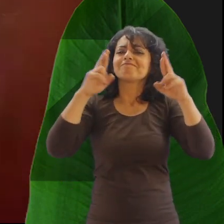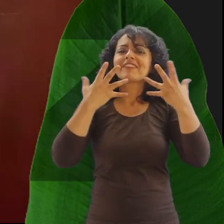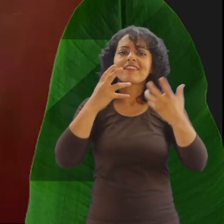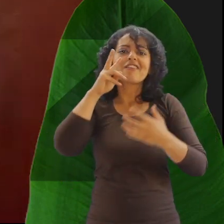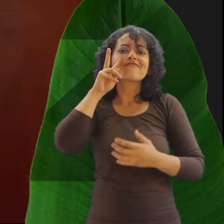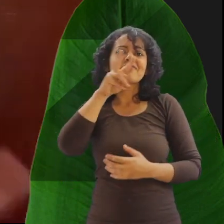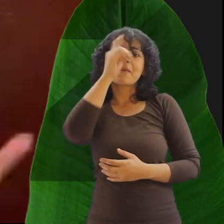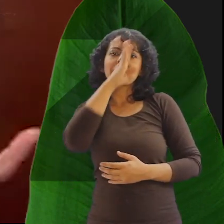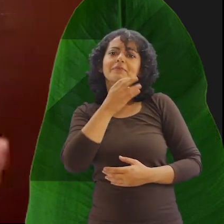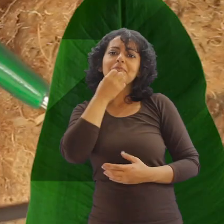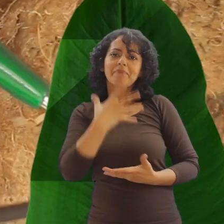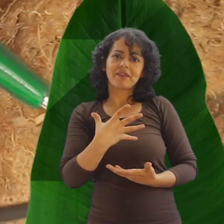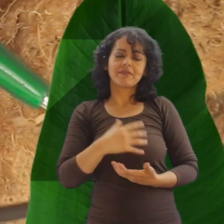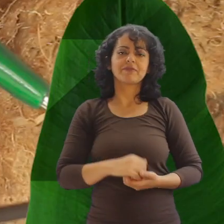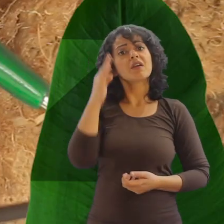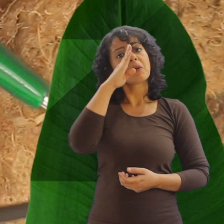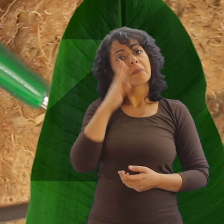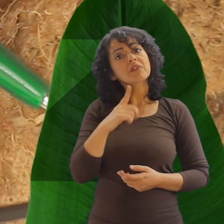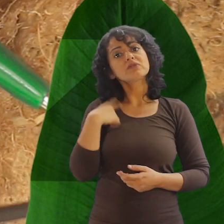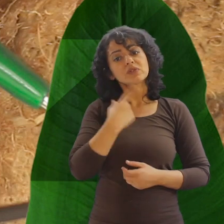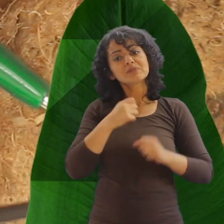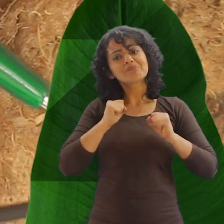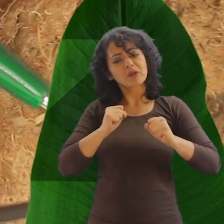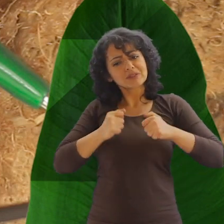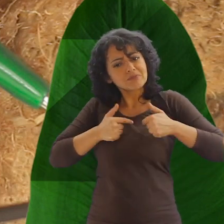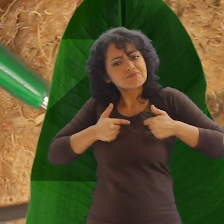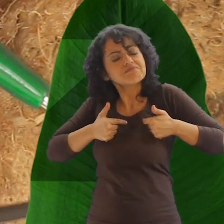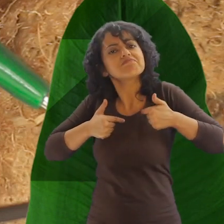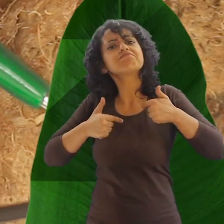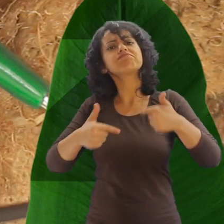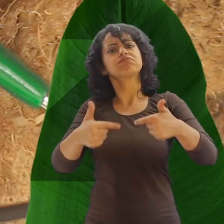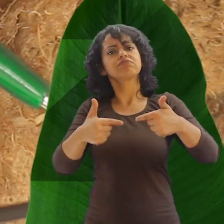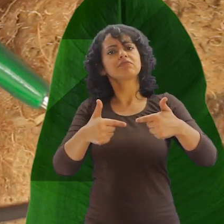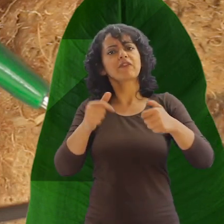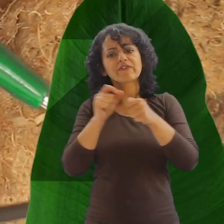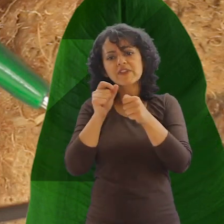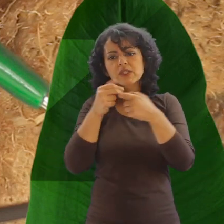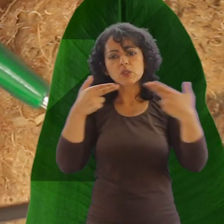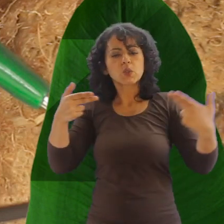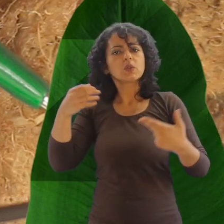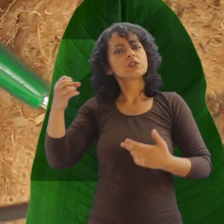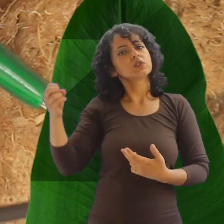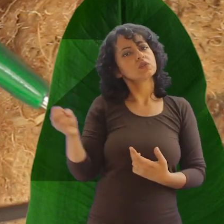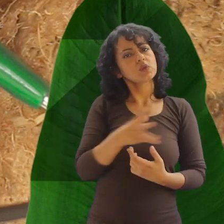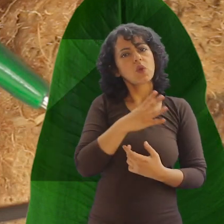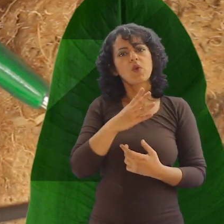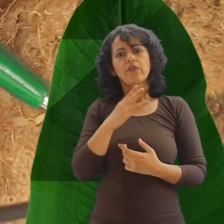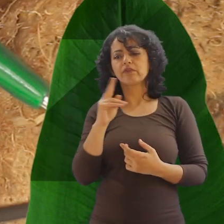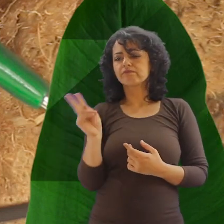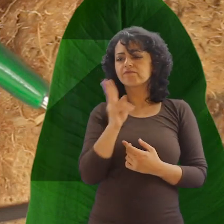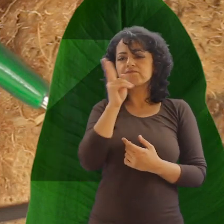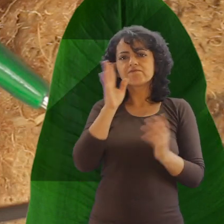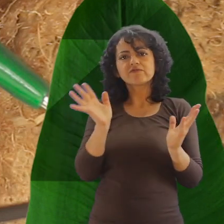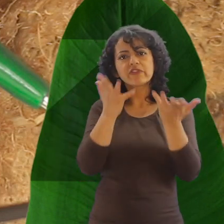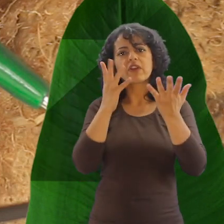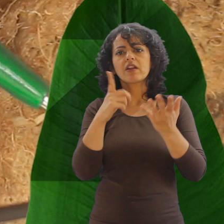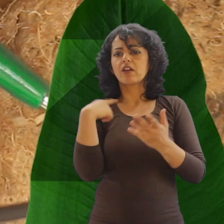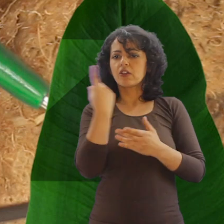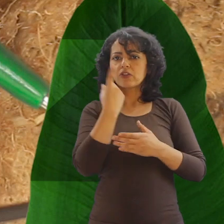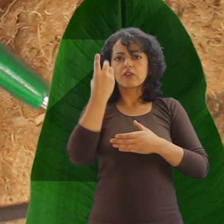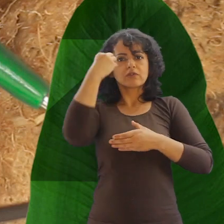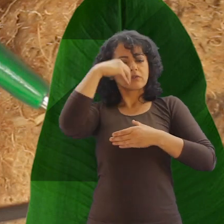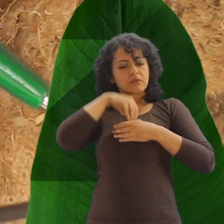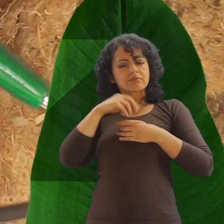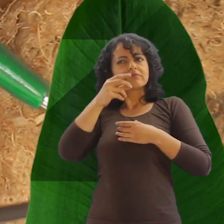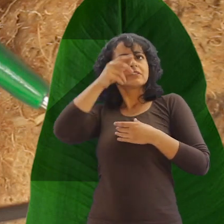o Brasil bem, né? É um Brasil em que a gente possa ir mais para a guerra, que a gente possa fazer um novo, fazer diferente, valorizar